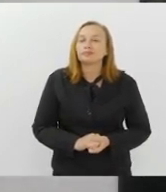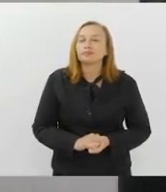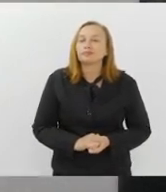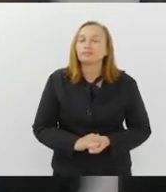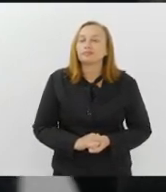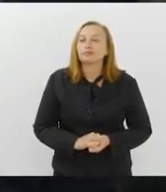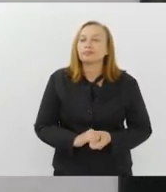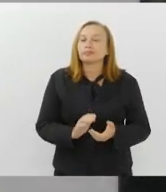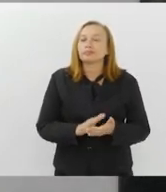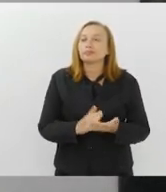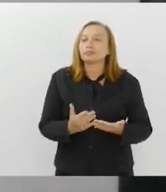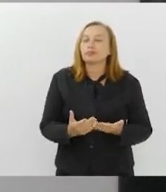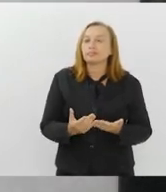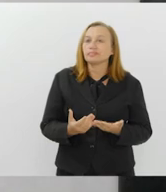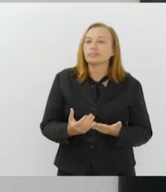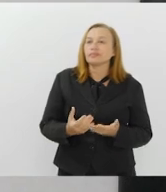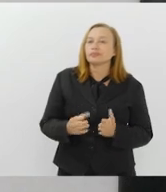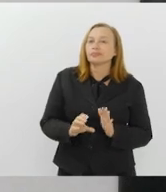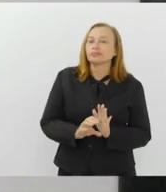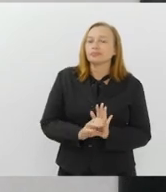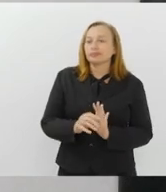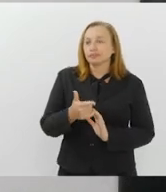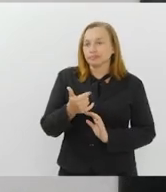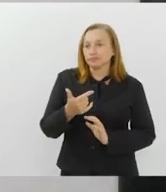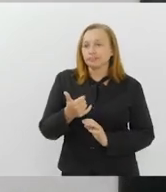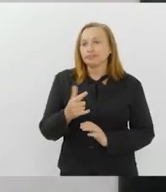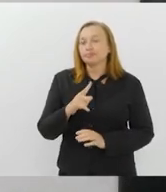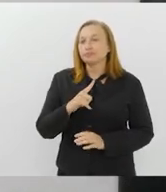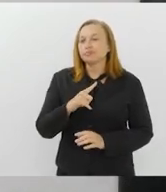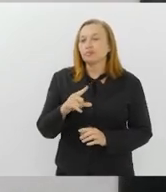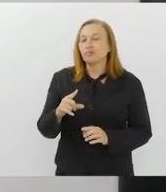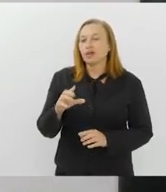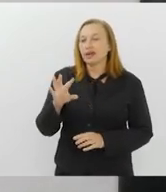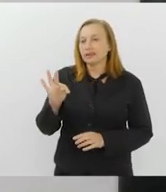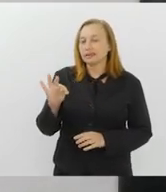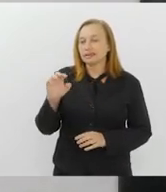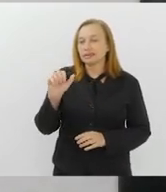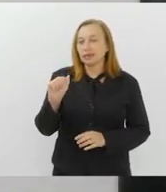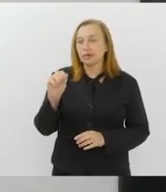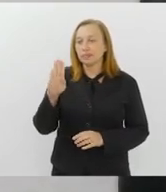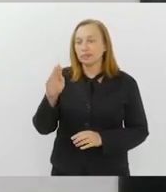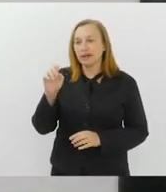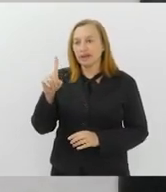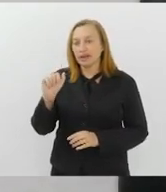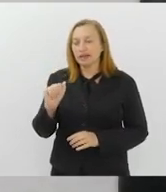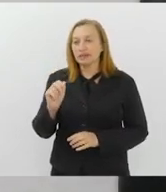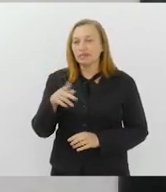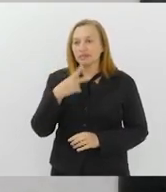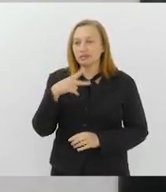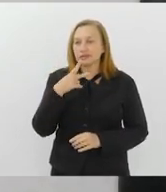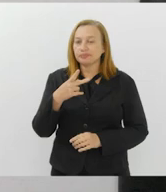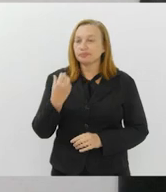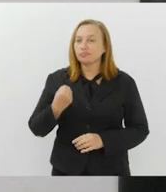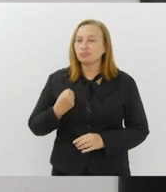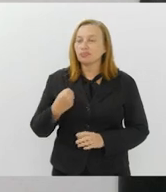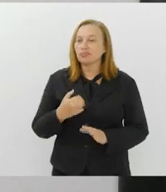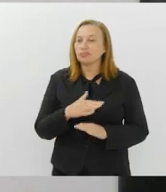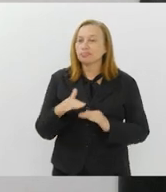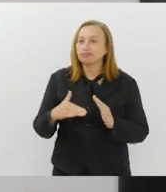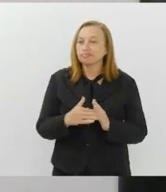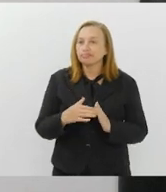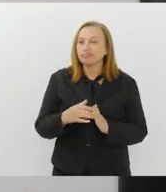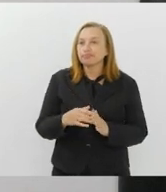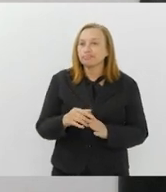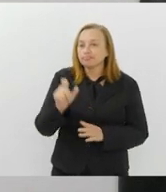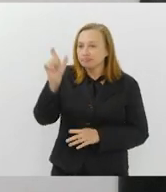que tem uma tabela que fala sobre o número total de pessoas